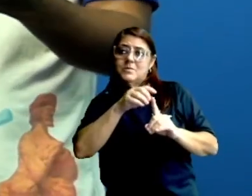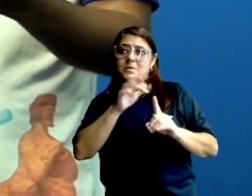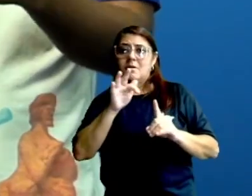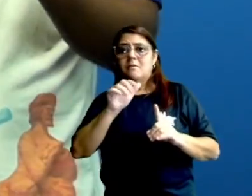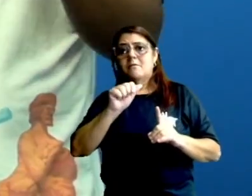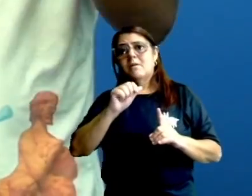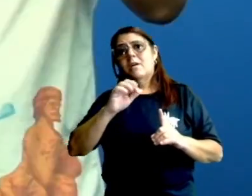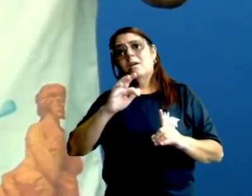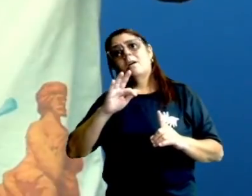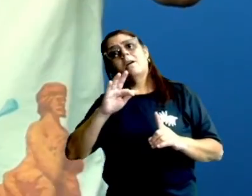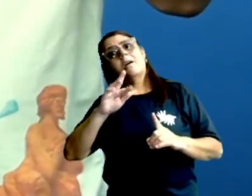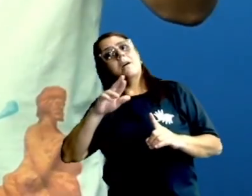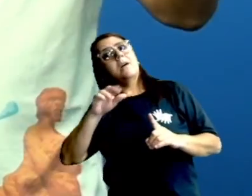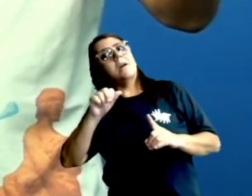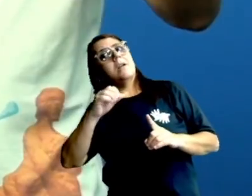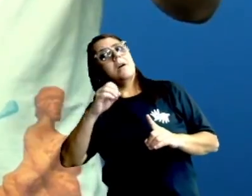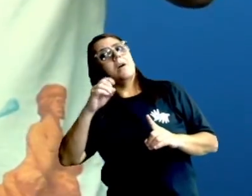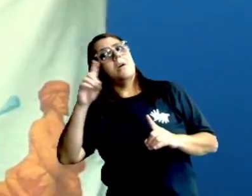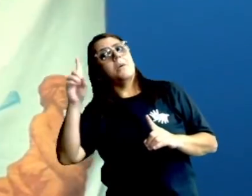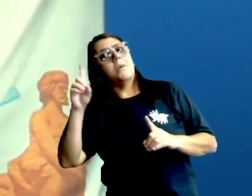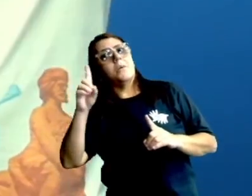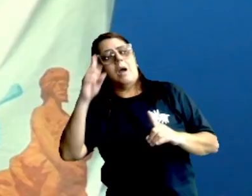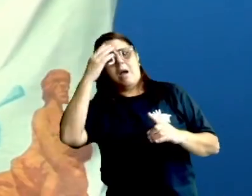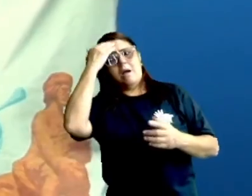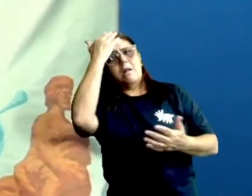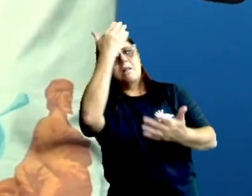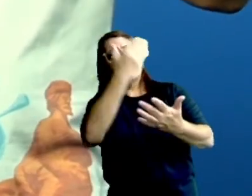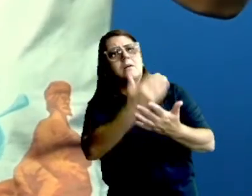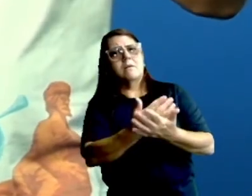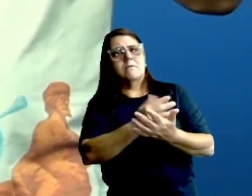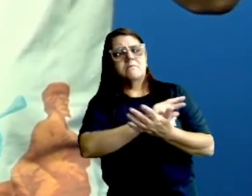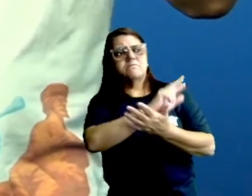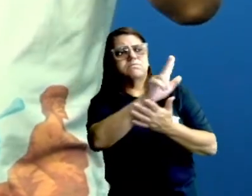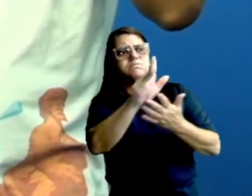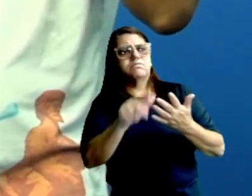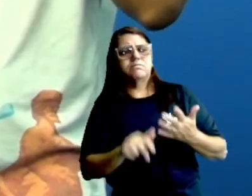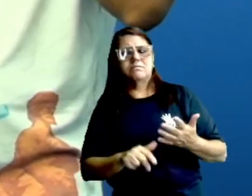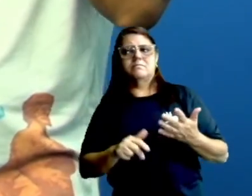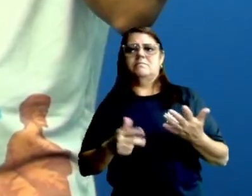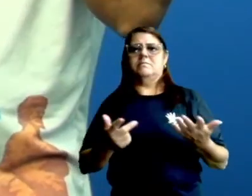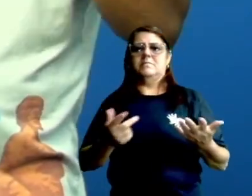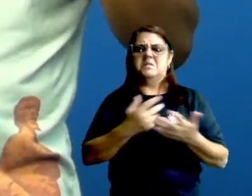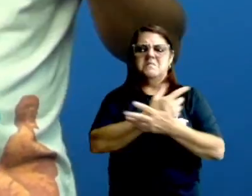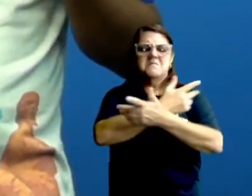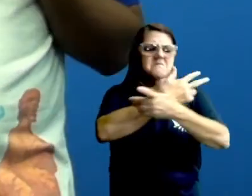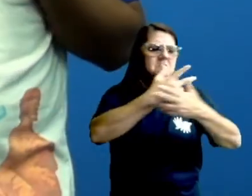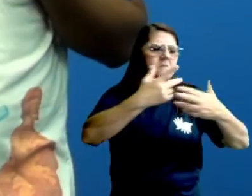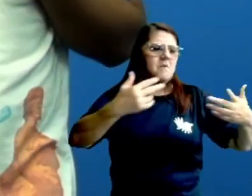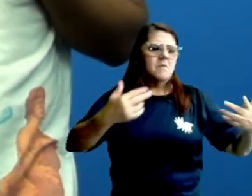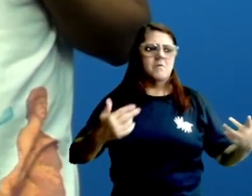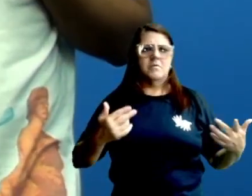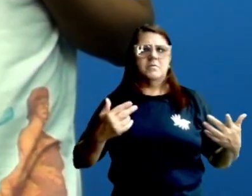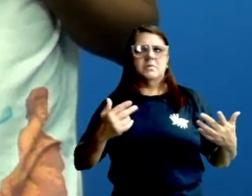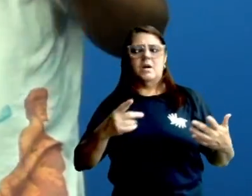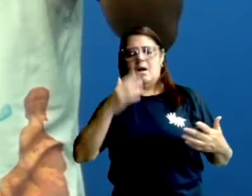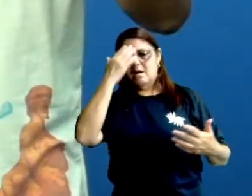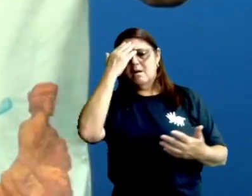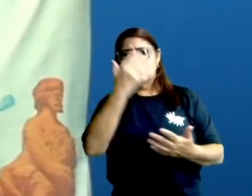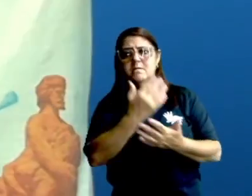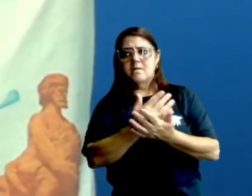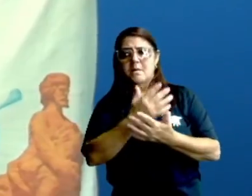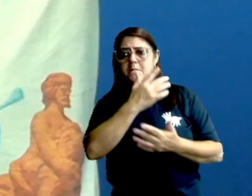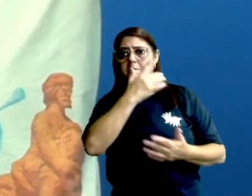também cultivava então eles eram politeístas eles acreditavam em vários Deuses eles além disso eles acreditavam na vida após a morte